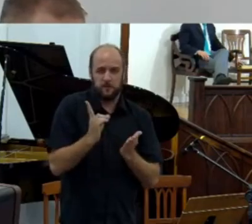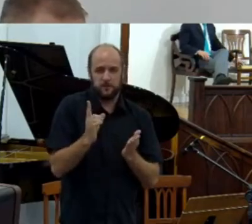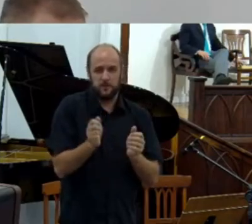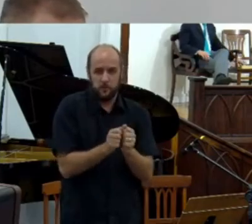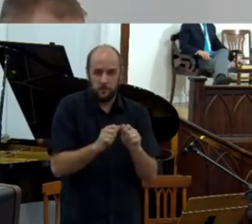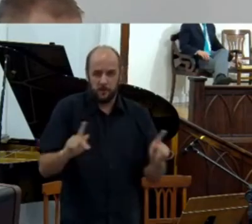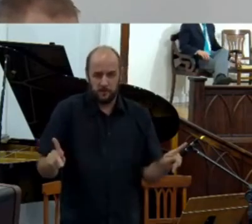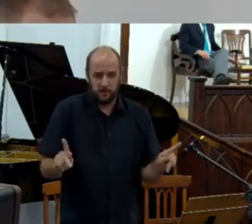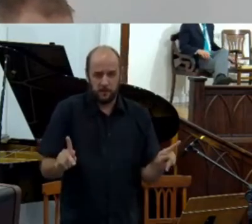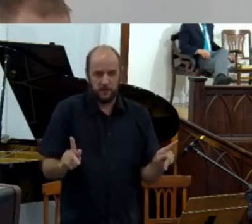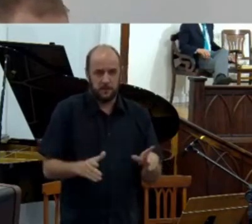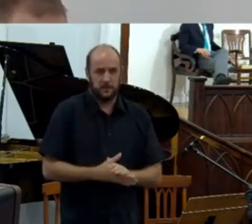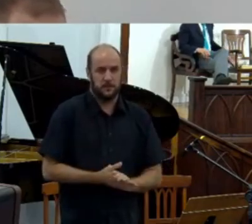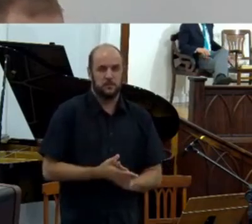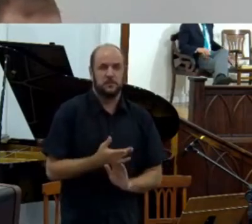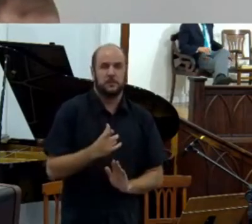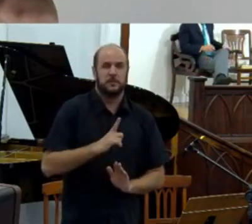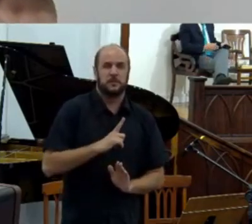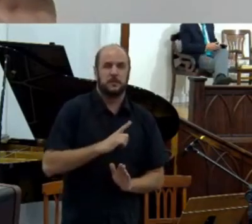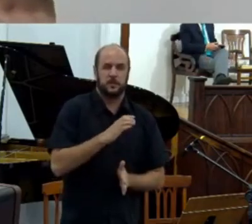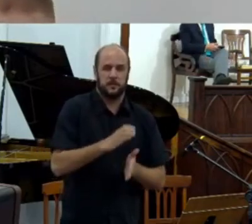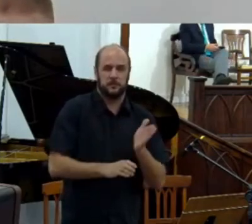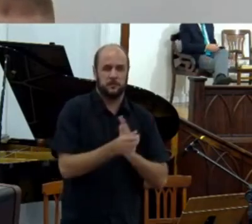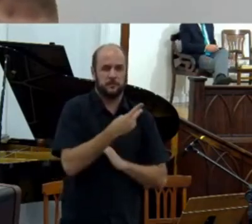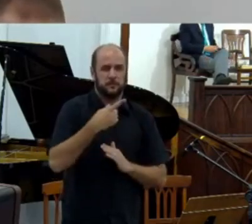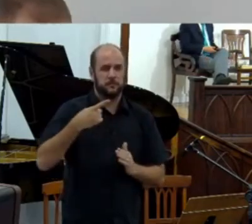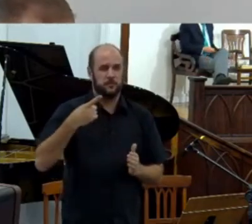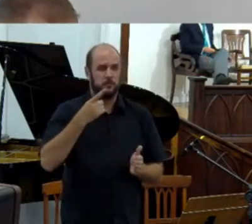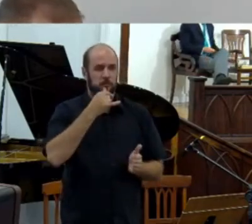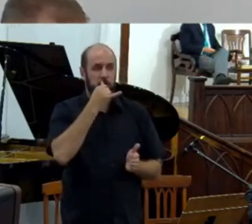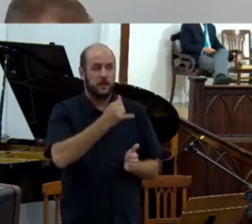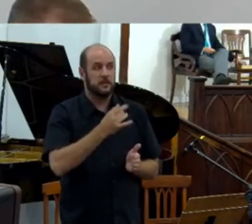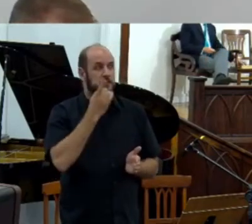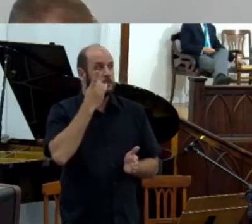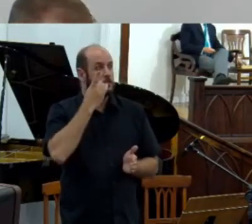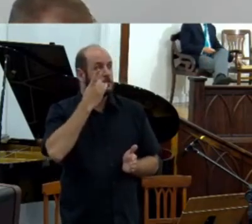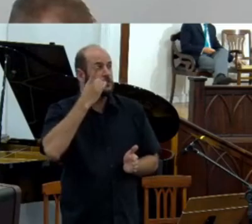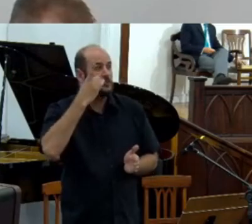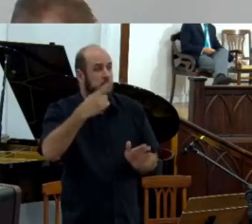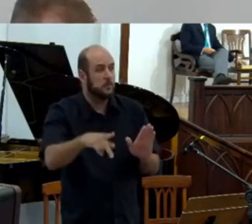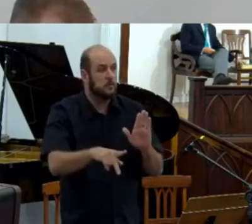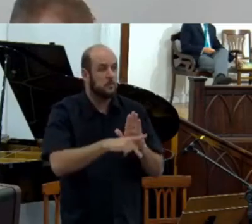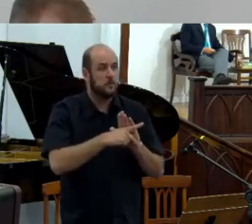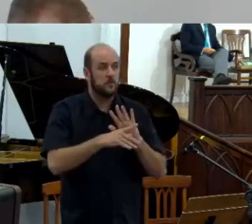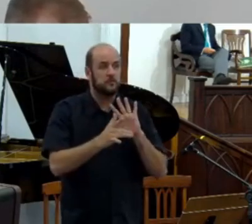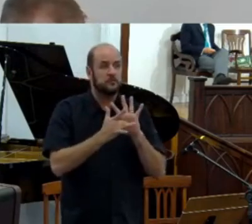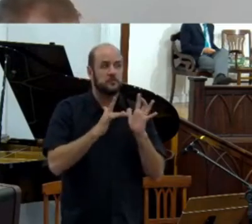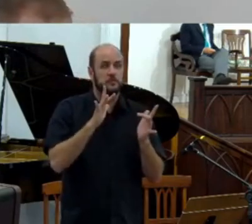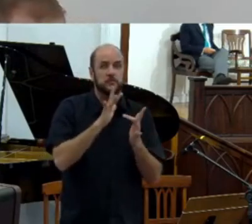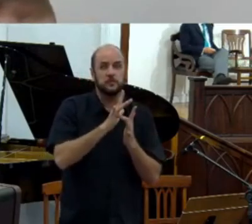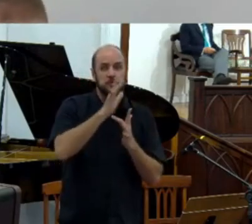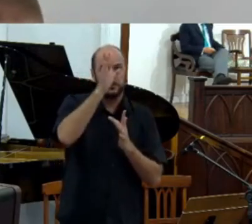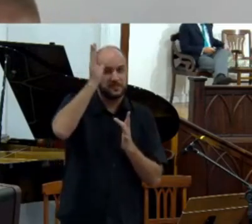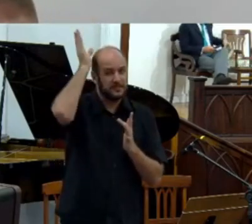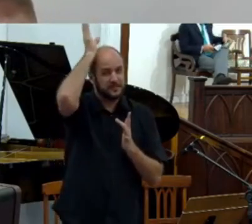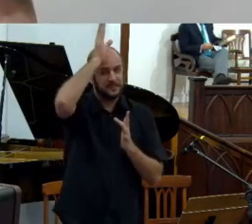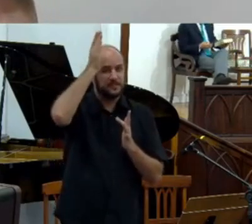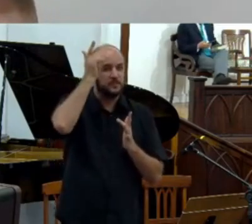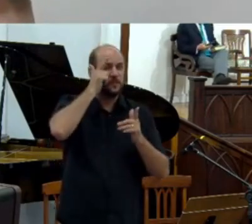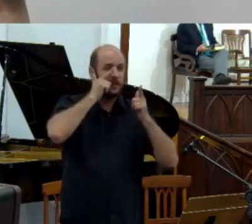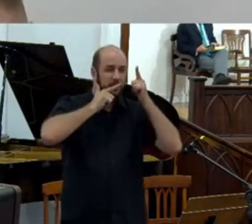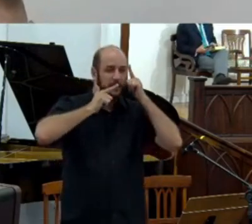do Apocalipse, e encontramos no capítulo 21 dizendo que um dia o próprio Senhor Jesus Cristo enxugará